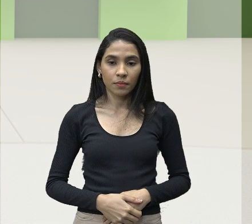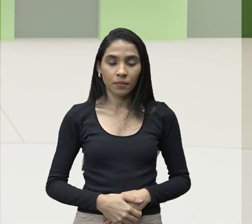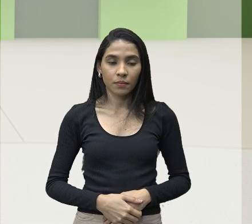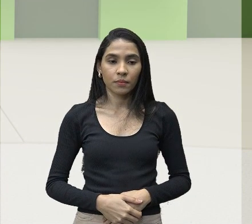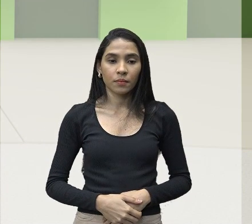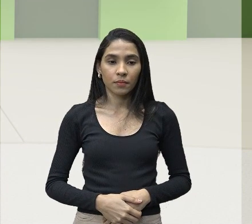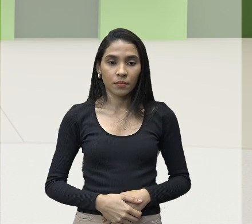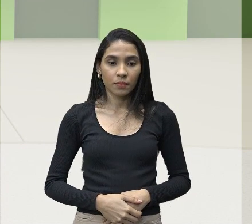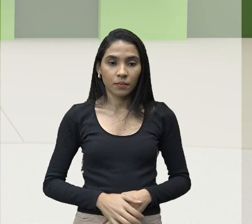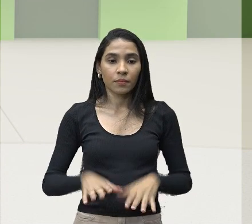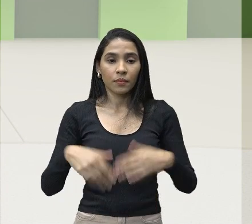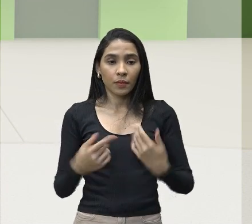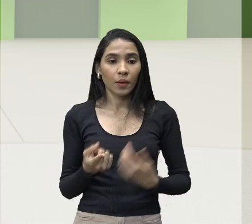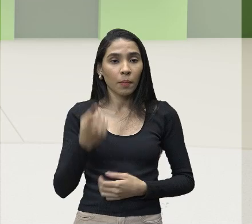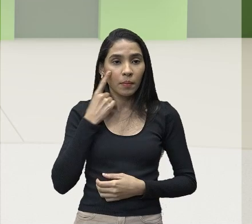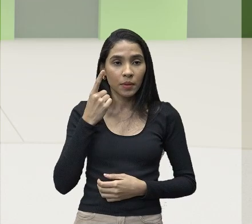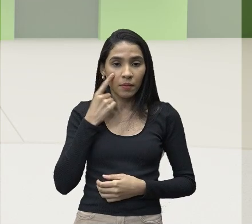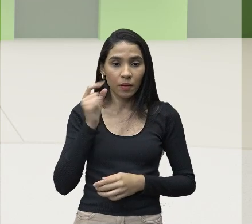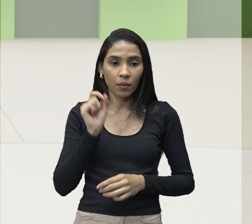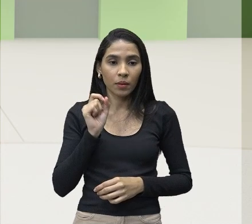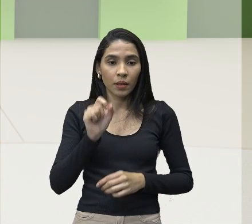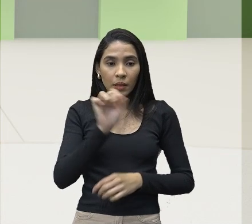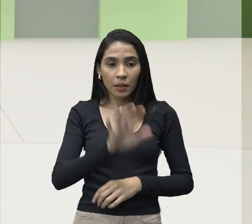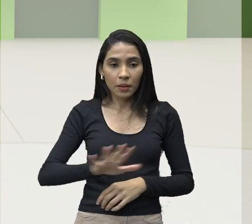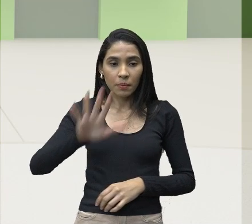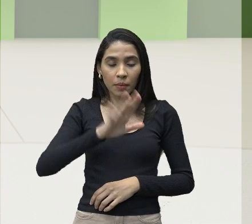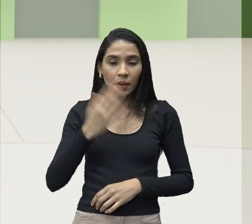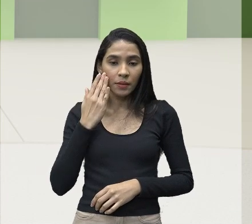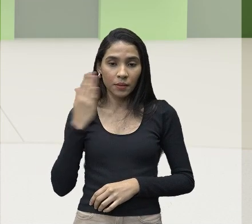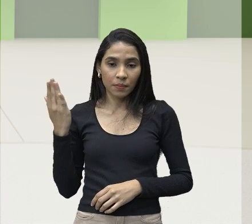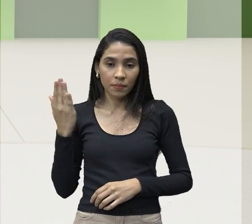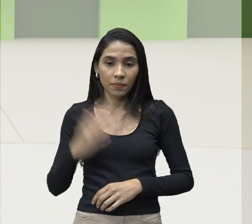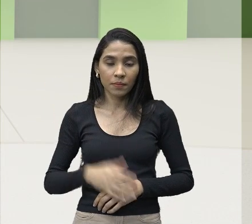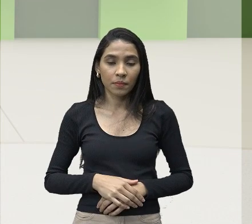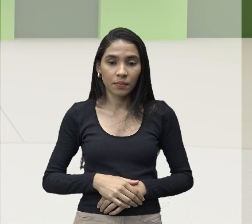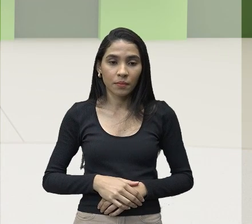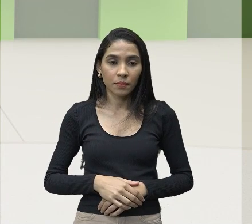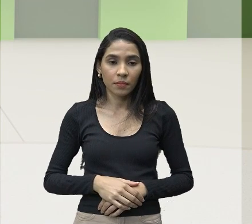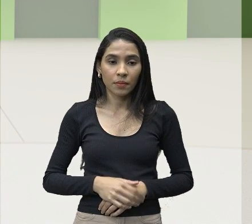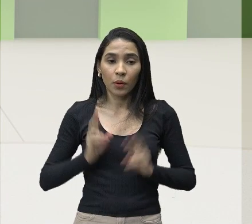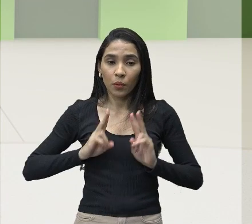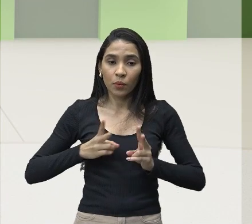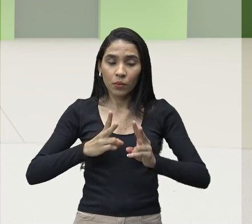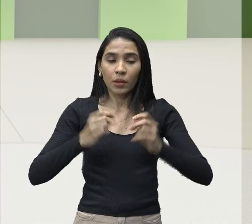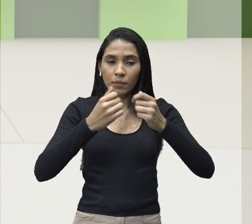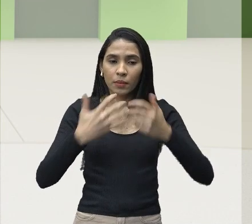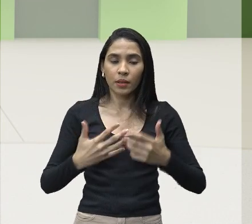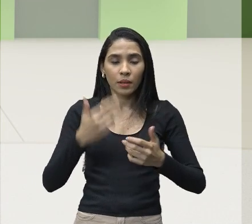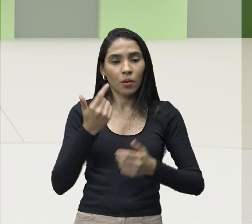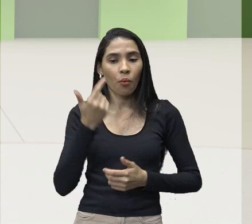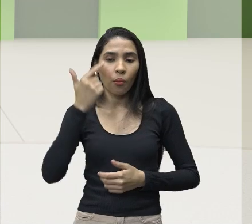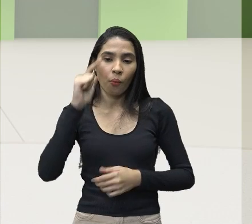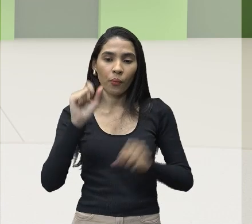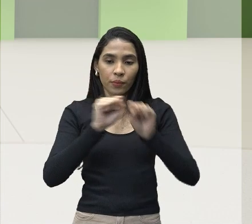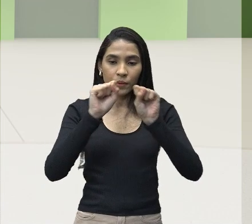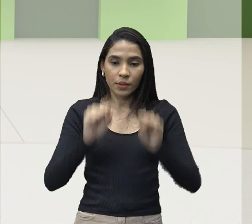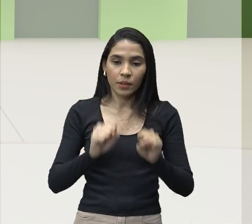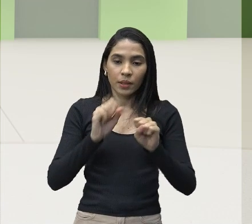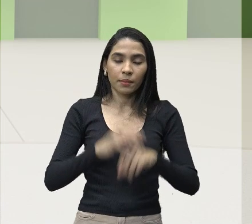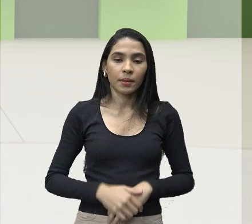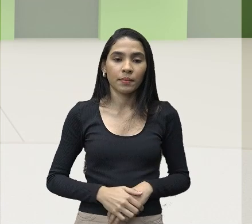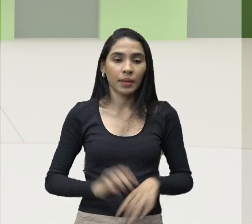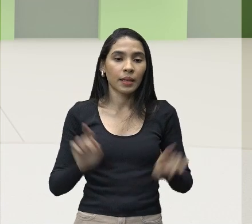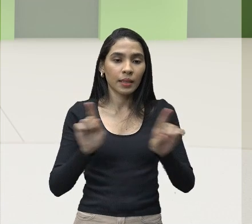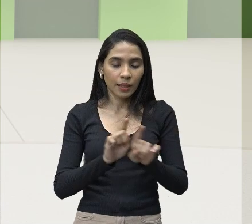Muito bem, né? Então, a gente pode observar aqui nessa imagem e agora a gente vai continuar falando de outro sistema que